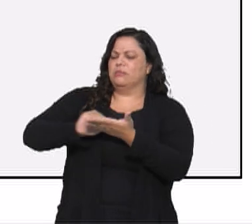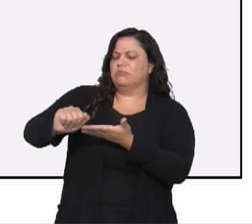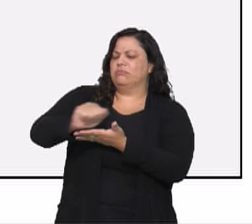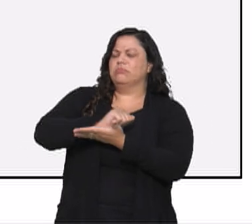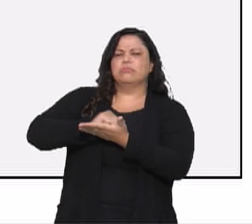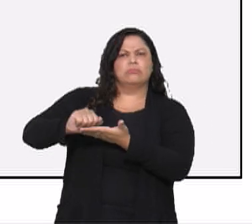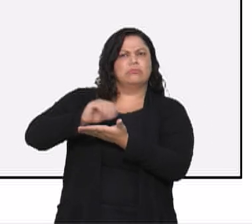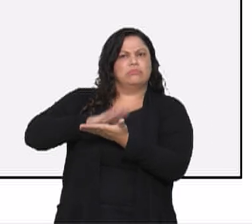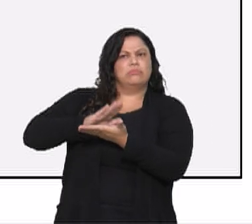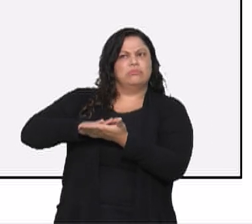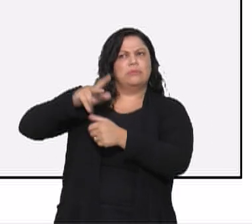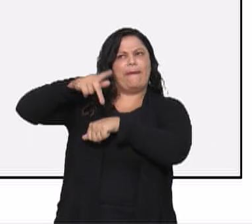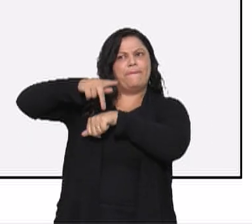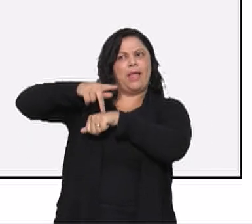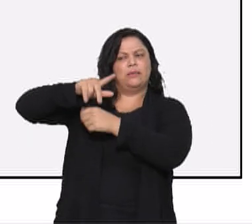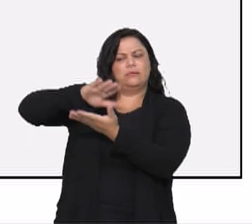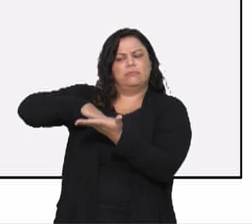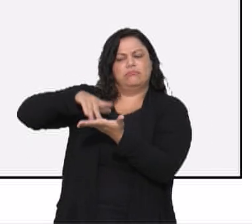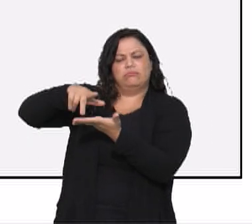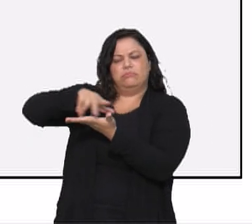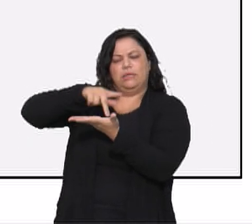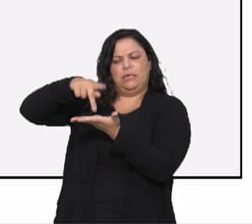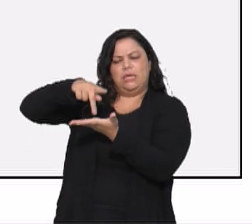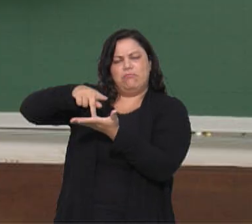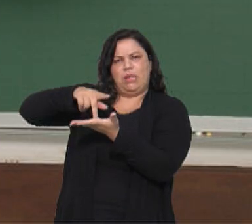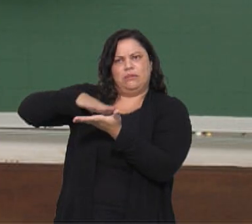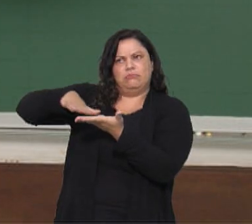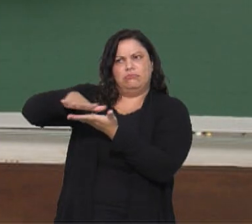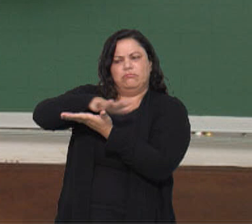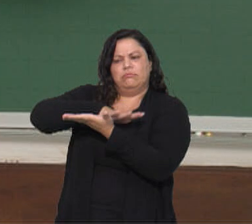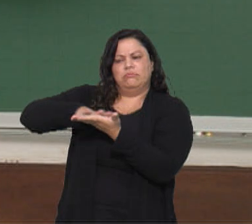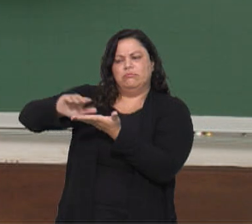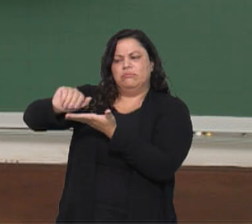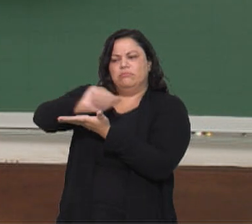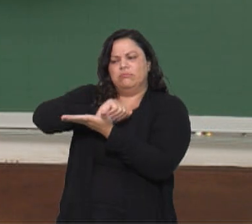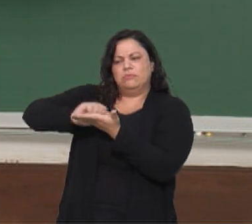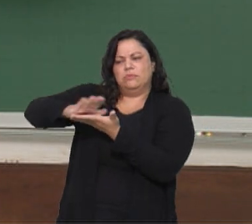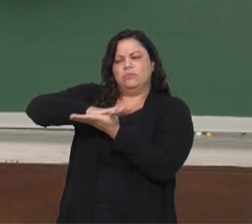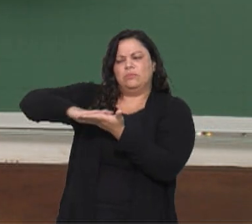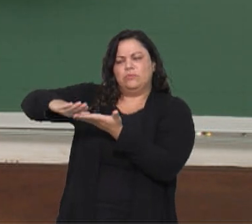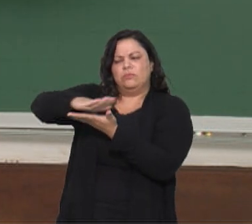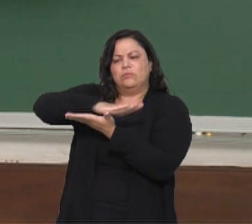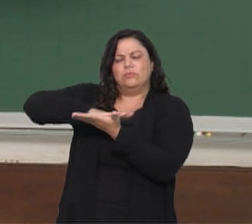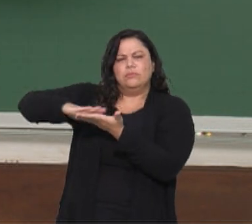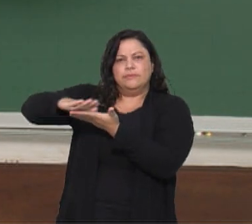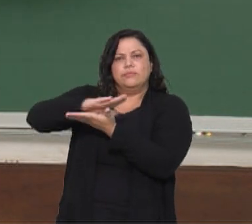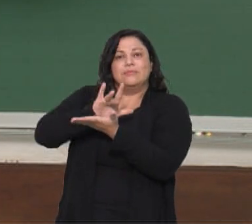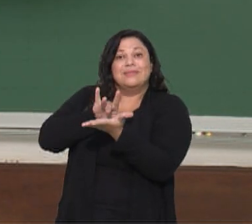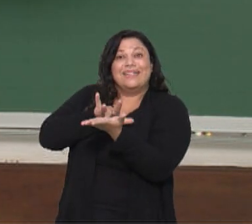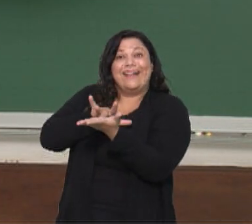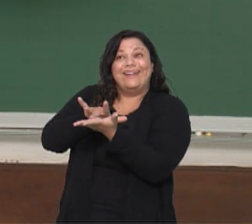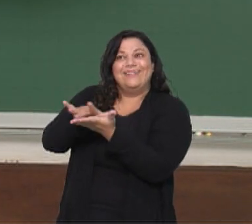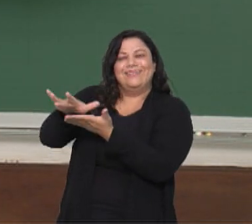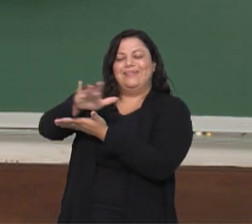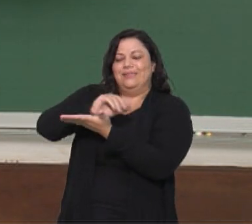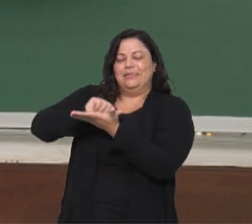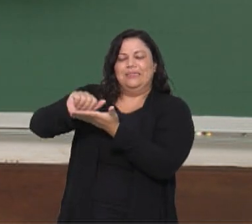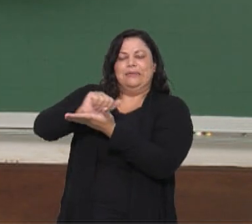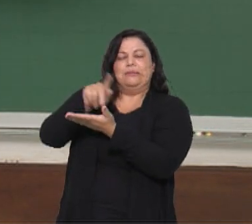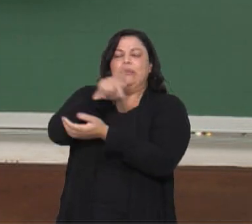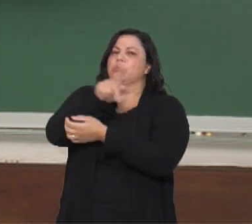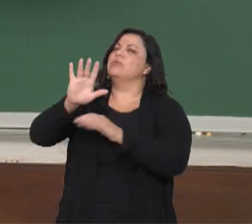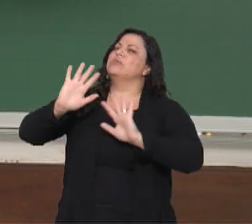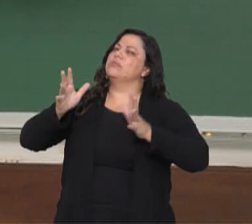uma pedra maior. Por isso, idade da pedra polida, até dar o movimento, a pedra, a ferramenta, como o professor Roberto explicou